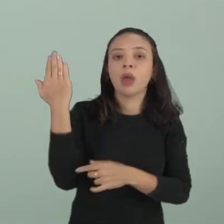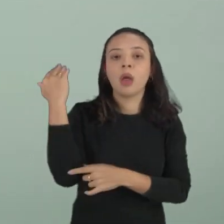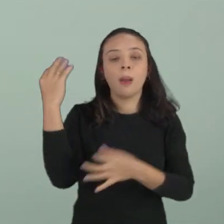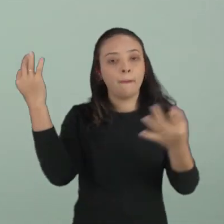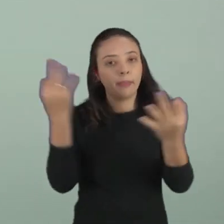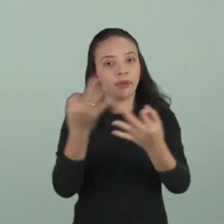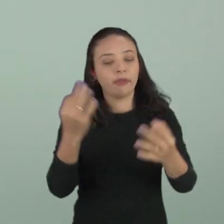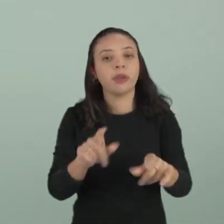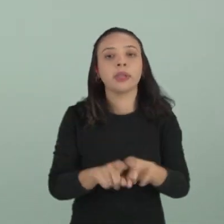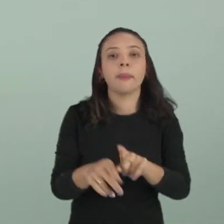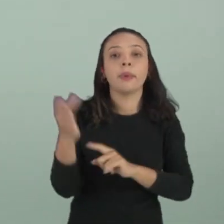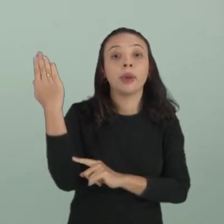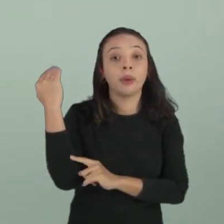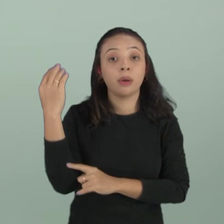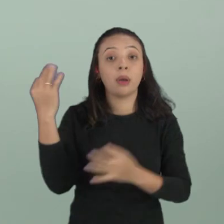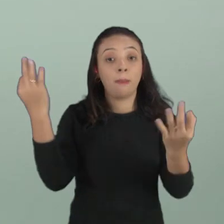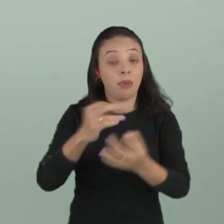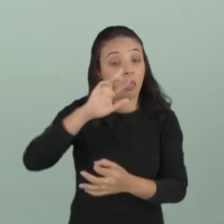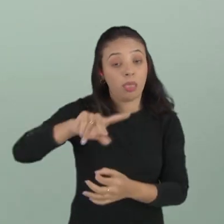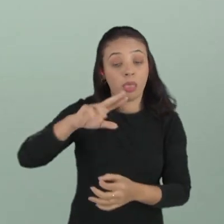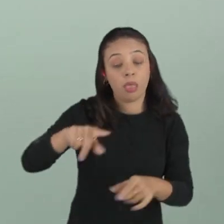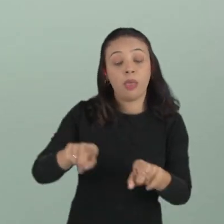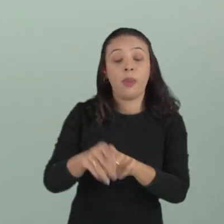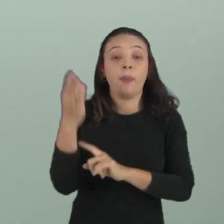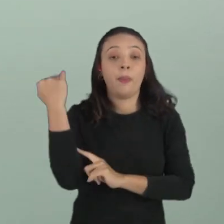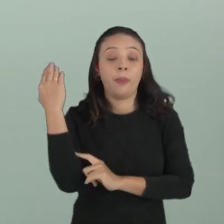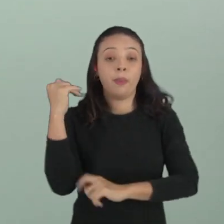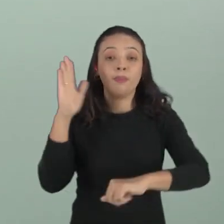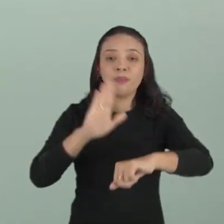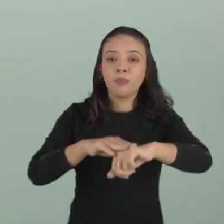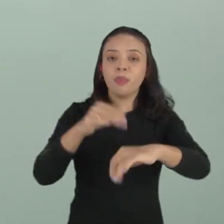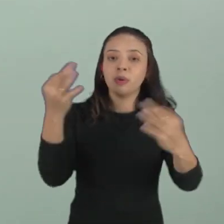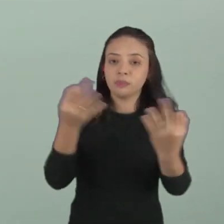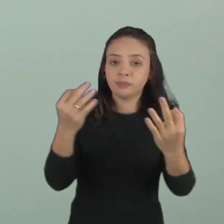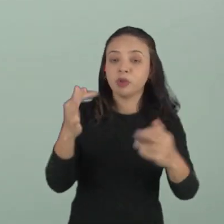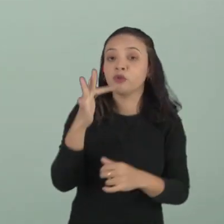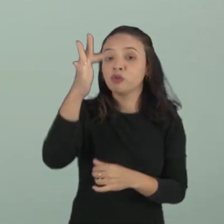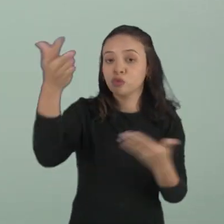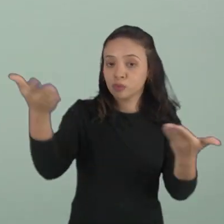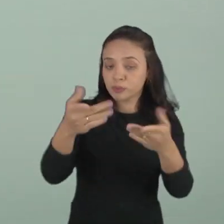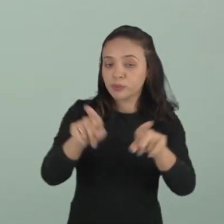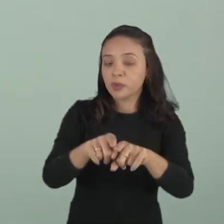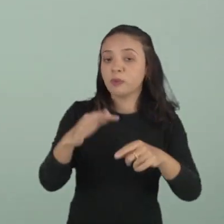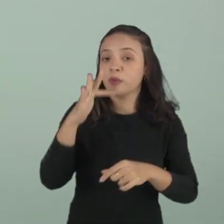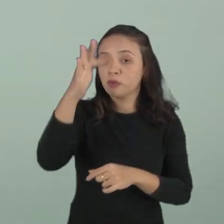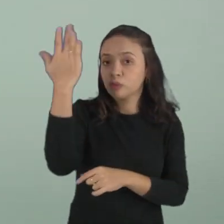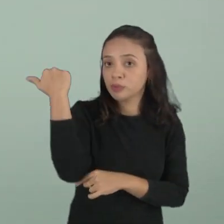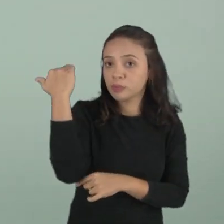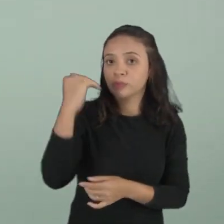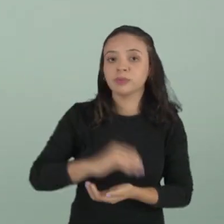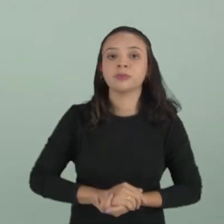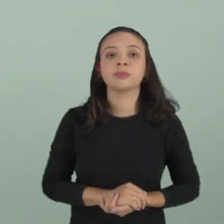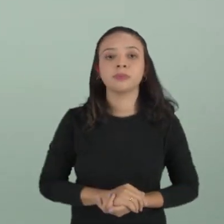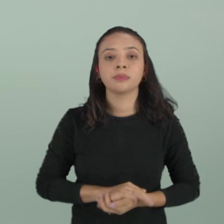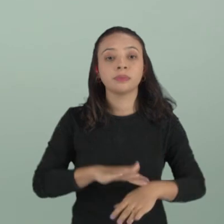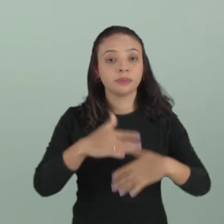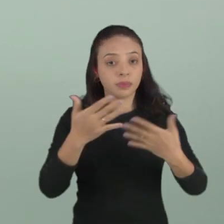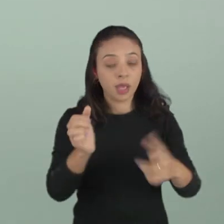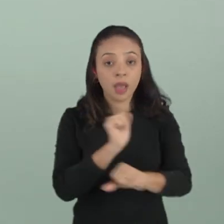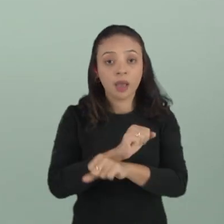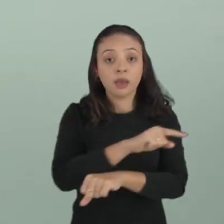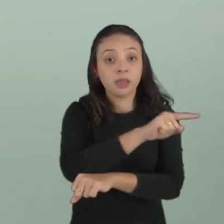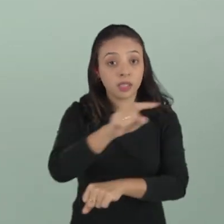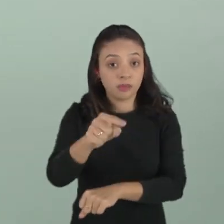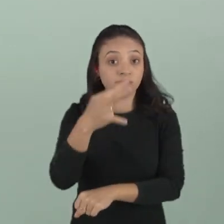pretérito perfeito, pretérito imperfeito, pretérito mais que perfeito, futuro do presente e futuro do pretérito. Eu espero